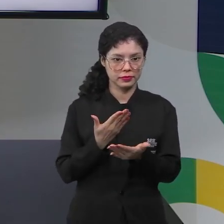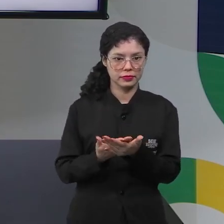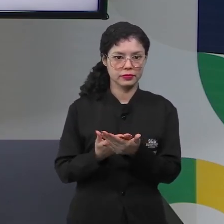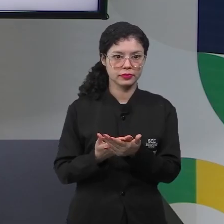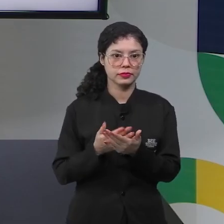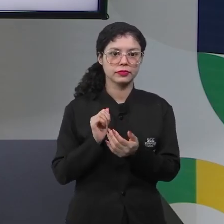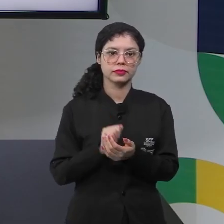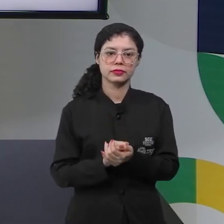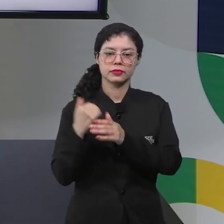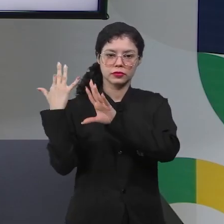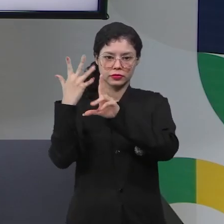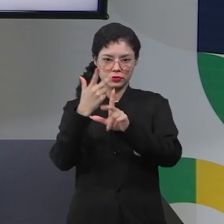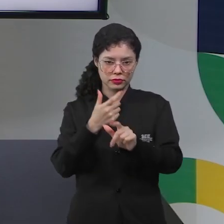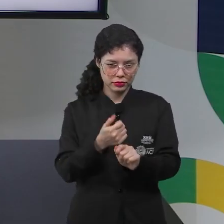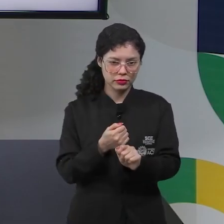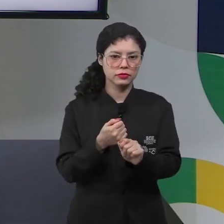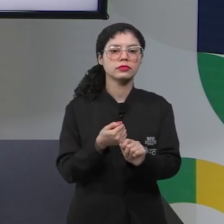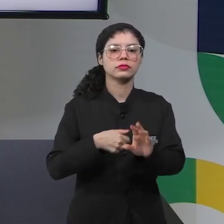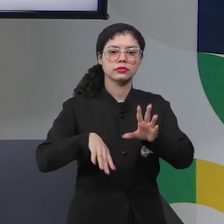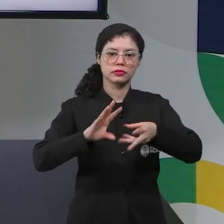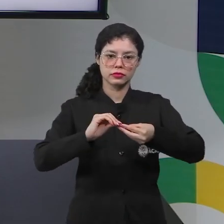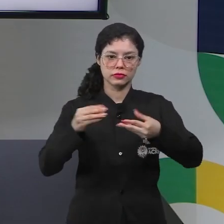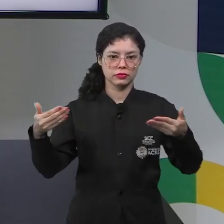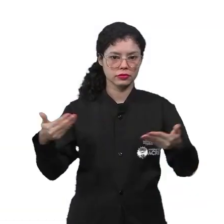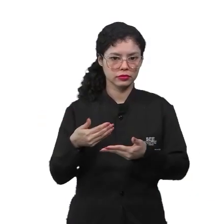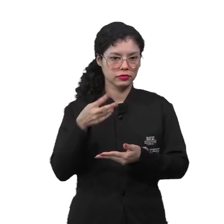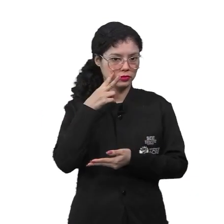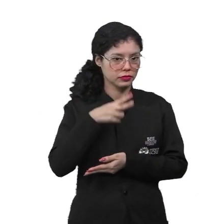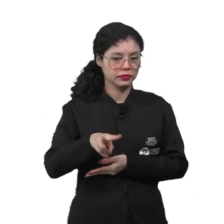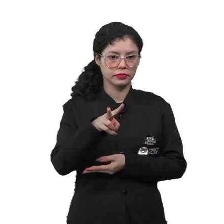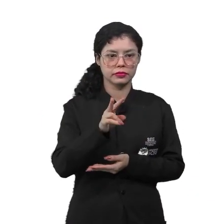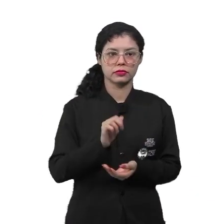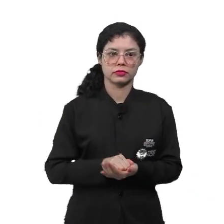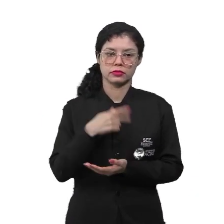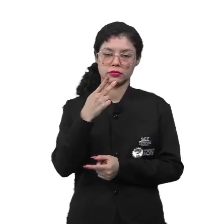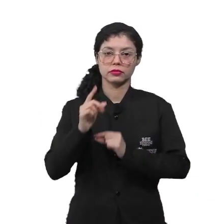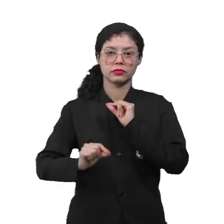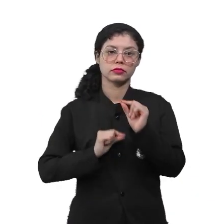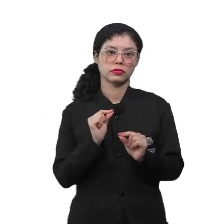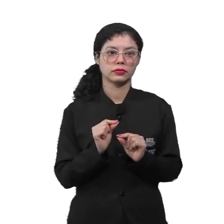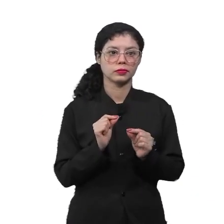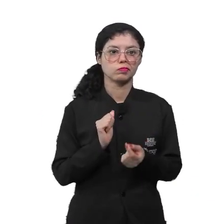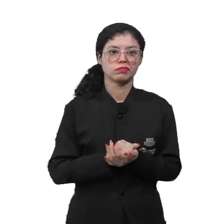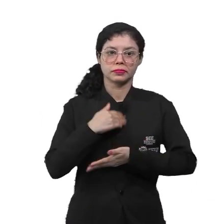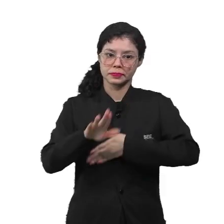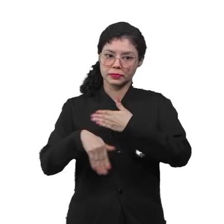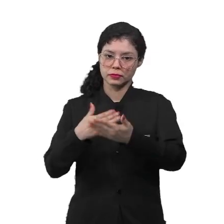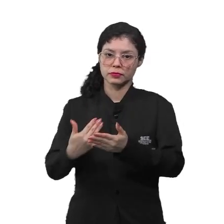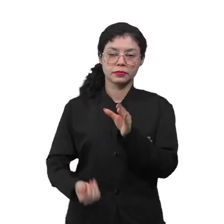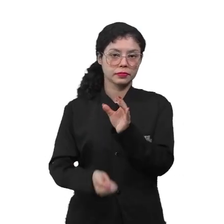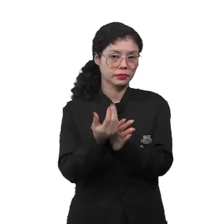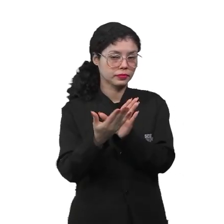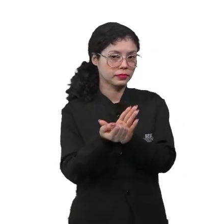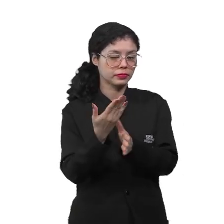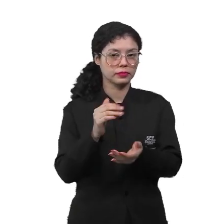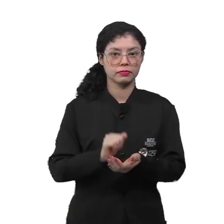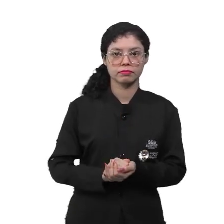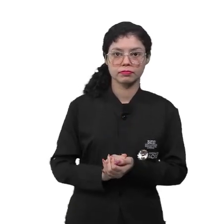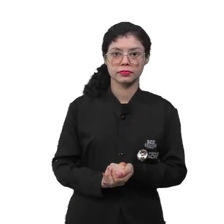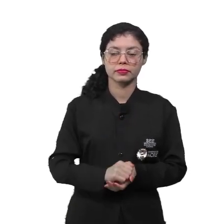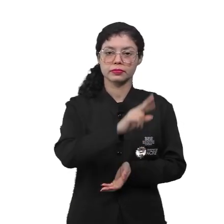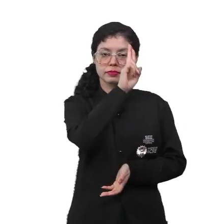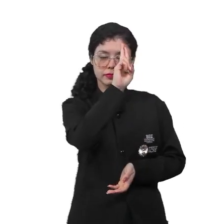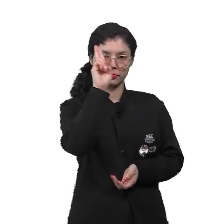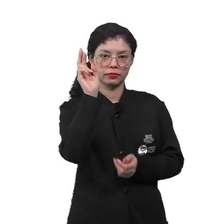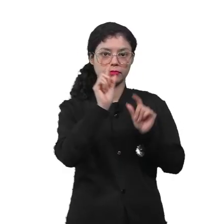vai fazer um breve resumo para você que está chegando. Preste bem atenção, nós falamos sobre o processo de criação das histórias em